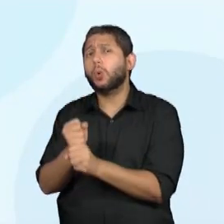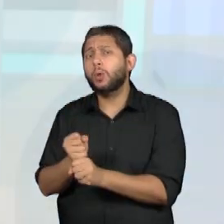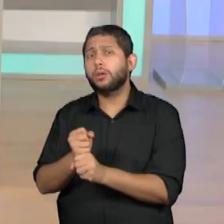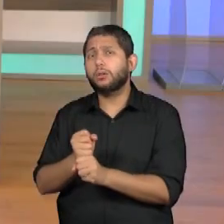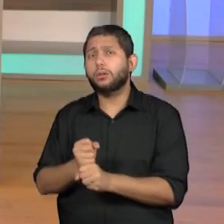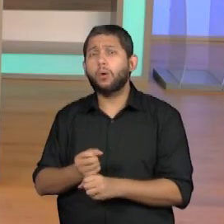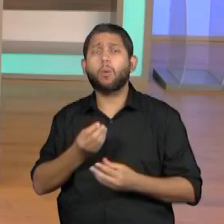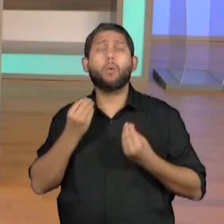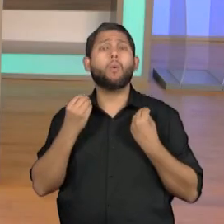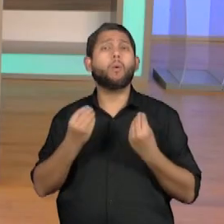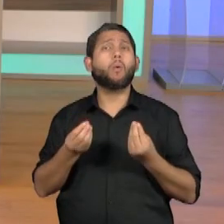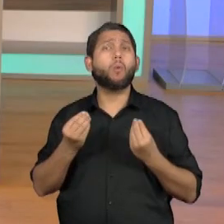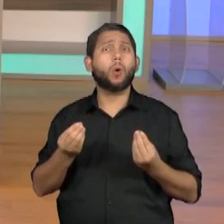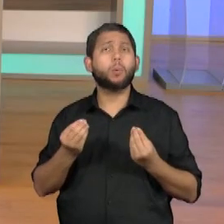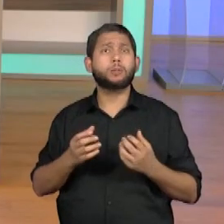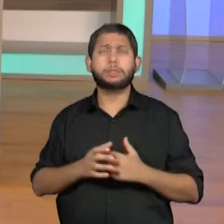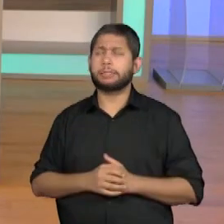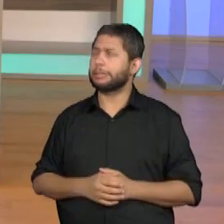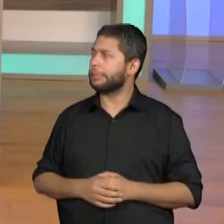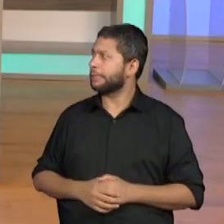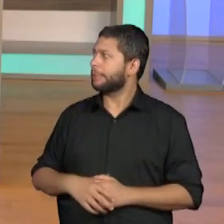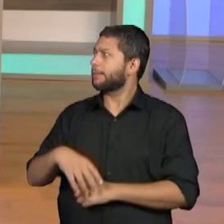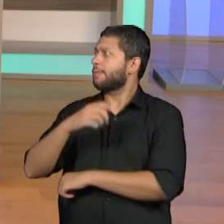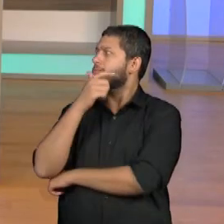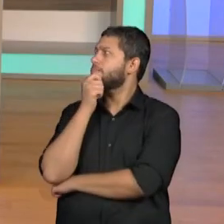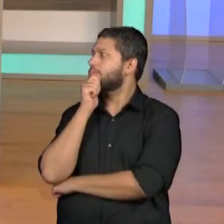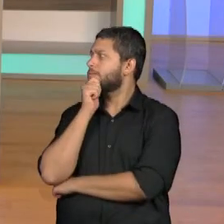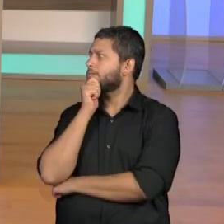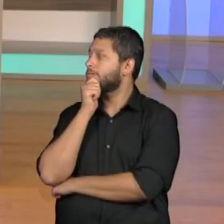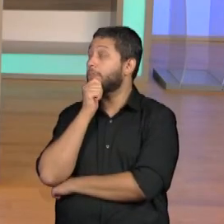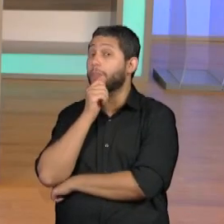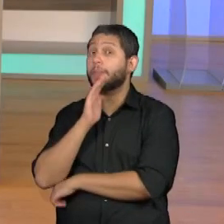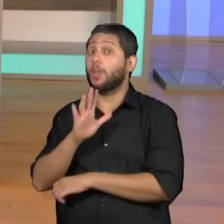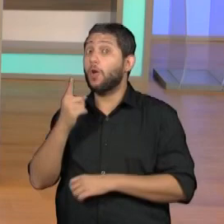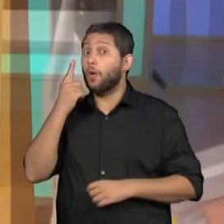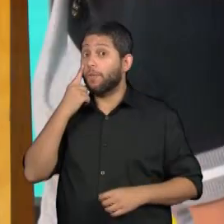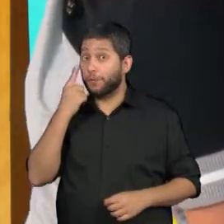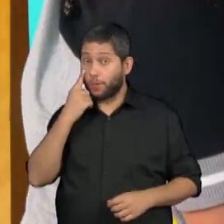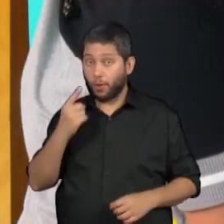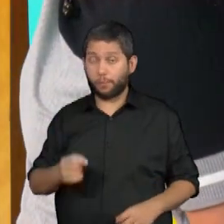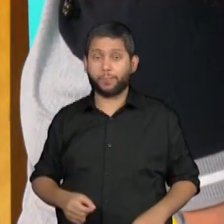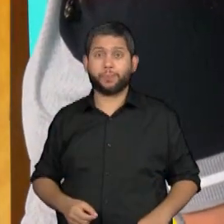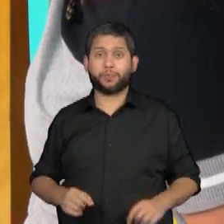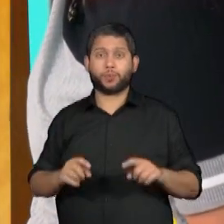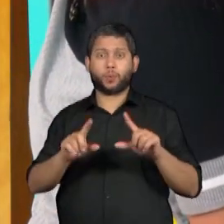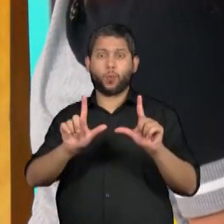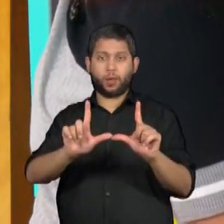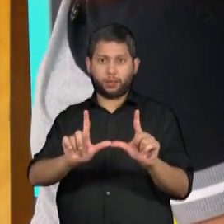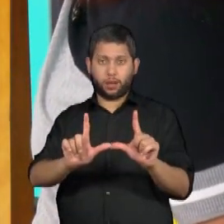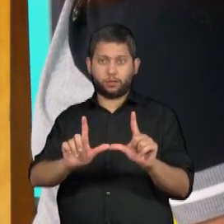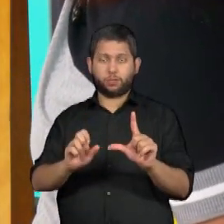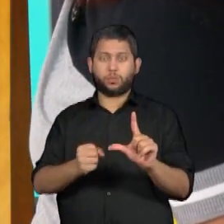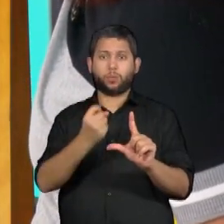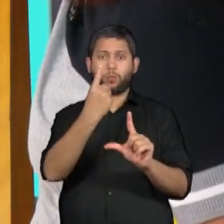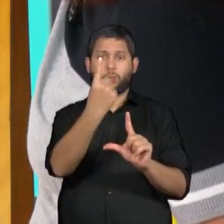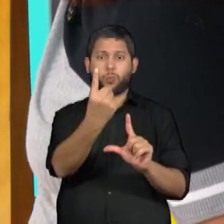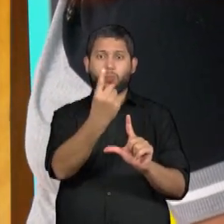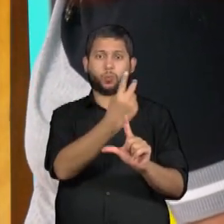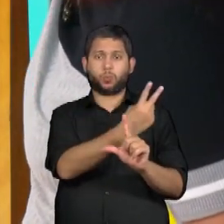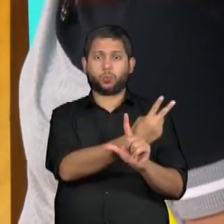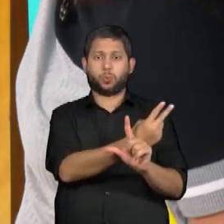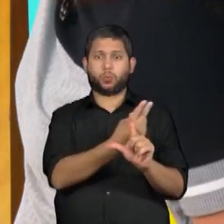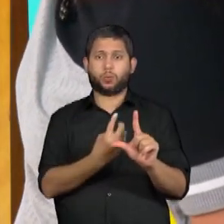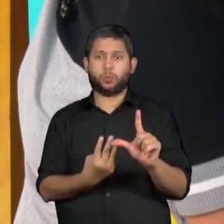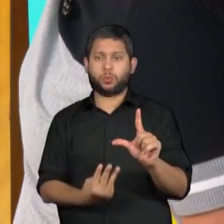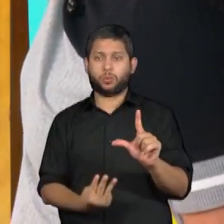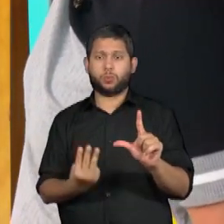nós podemos agrupá-las? Olha só. Eu já vi aqui que o quadrado, ele tem 1, 2,